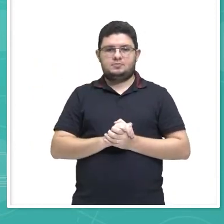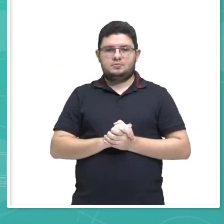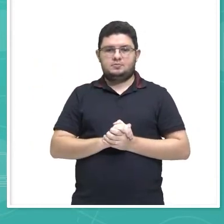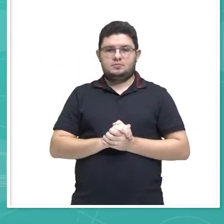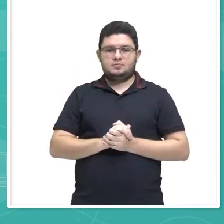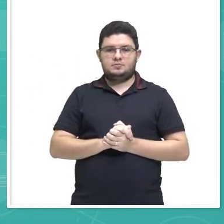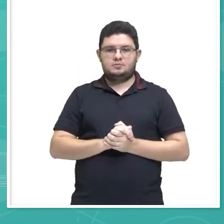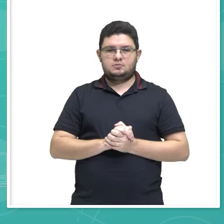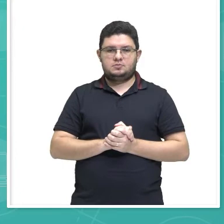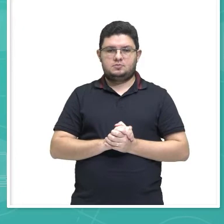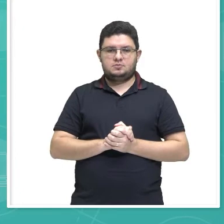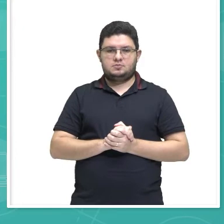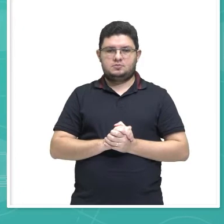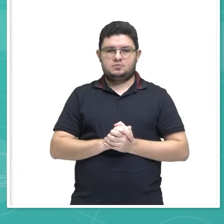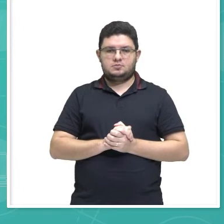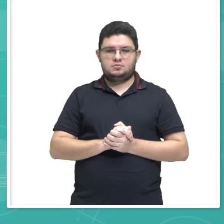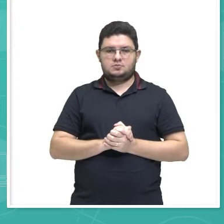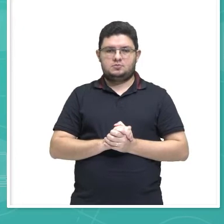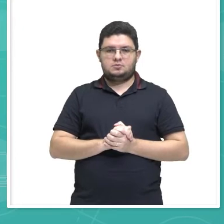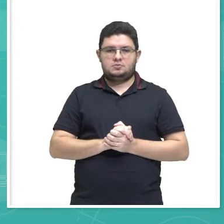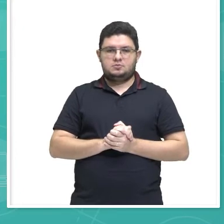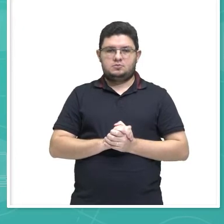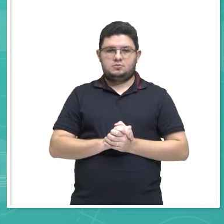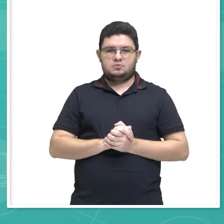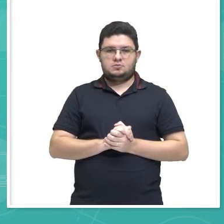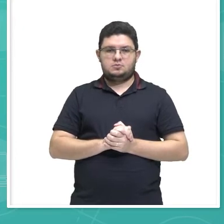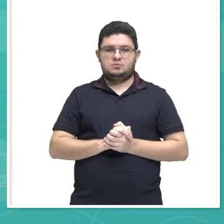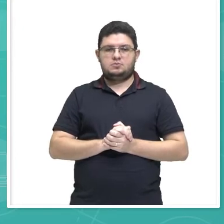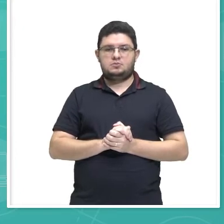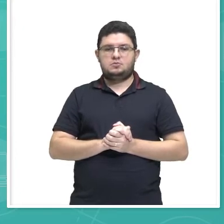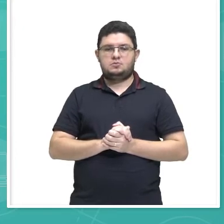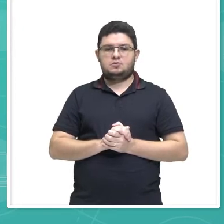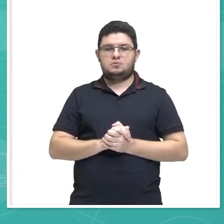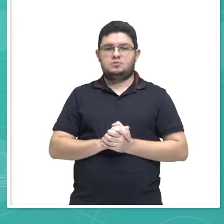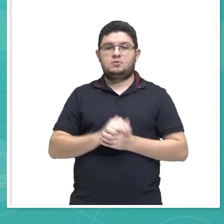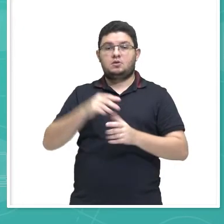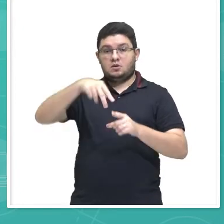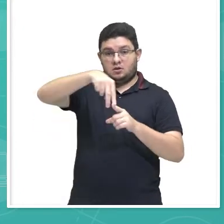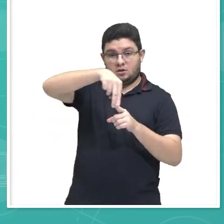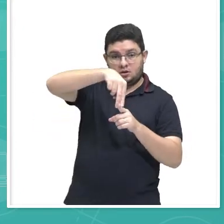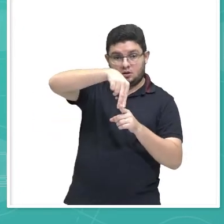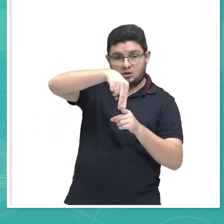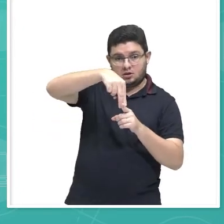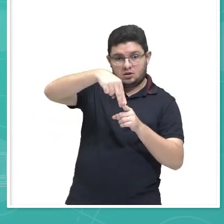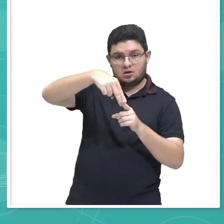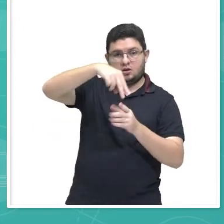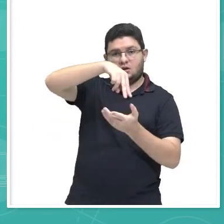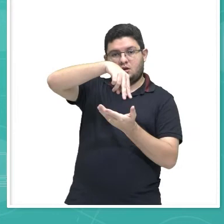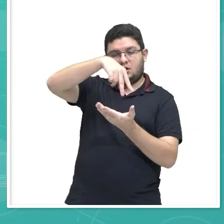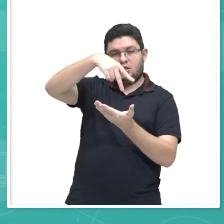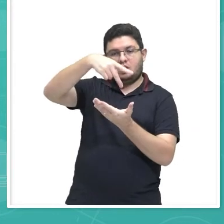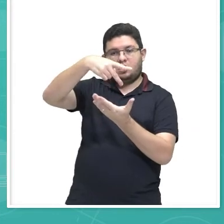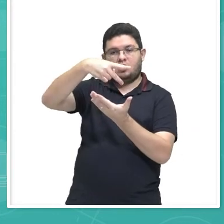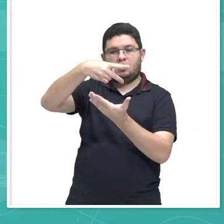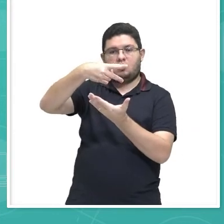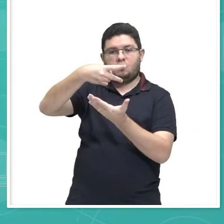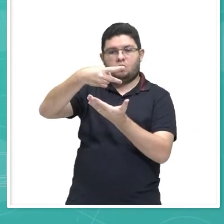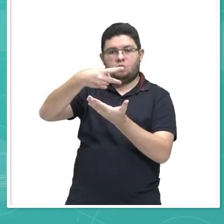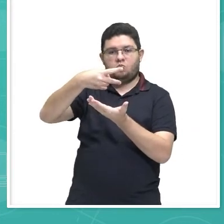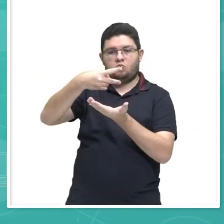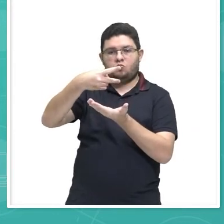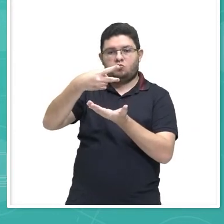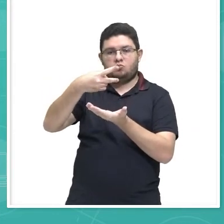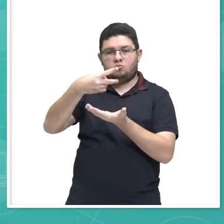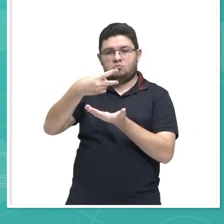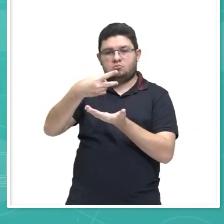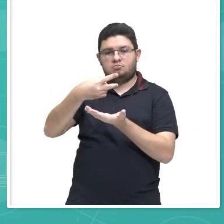Então, nós temos aí uma técnica onde acontece o desequilíbrio, tá? E aí, em seguida